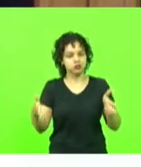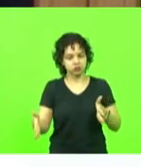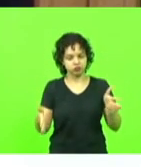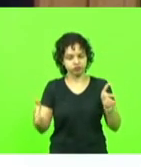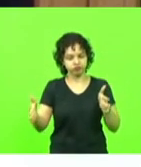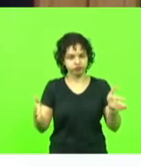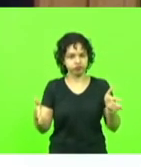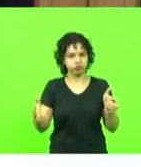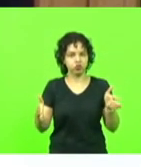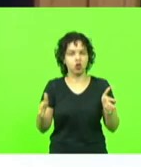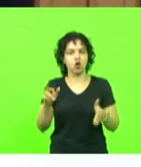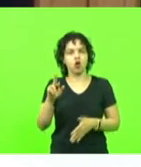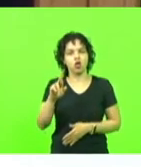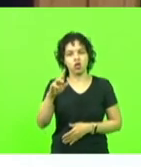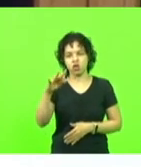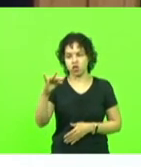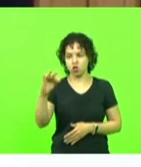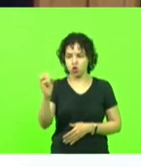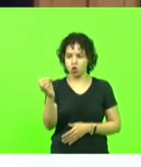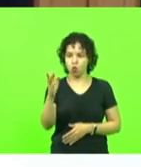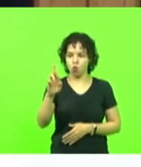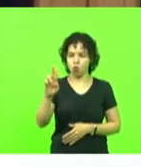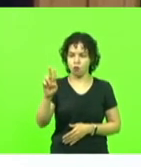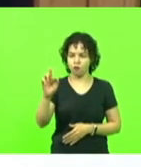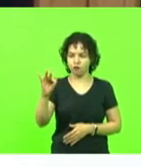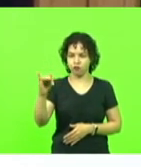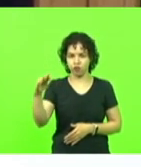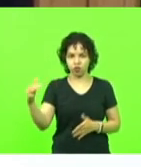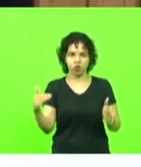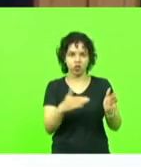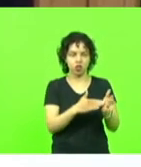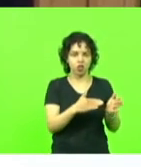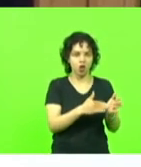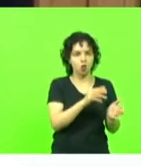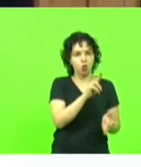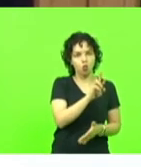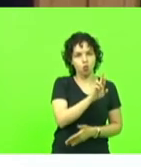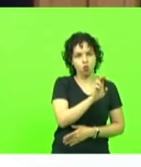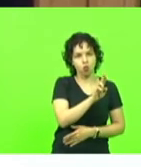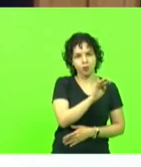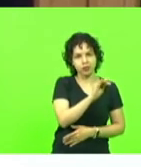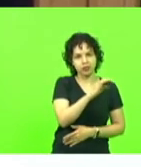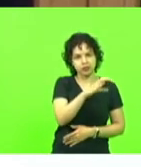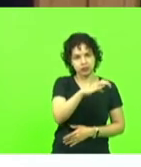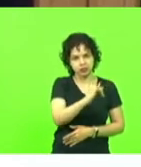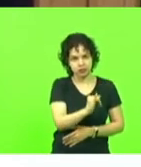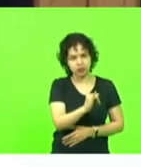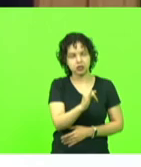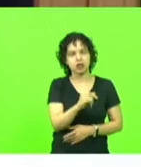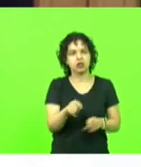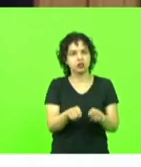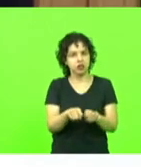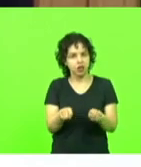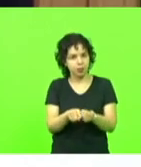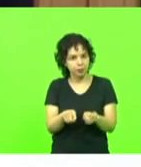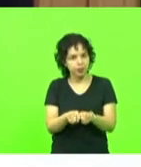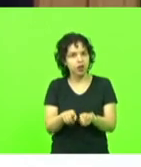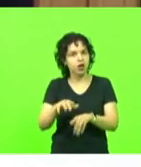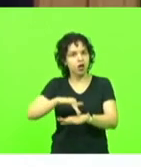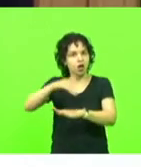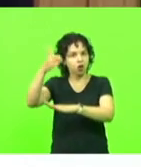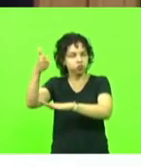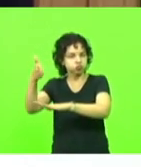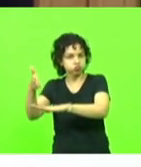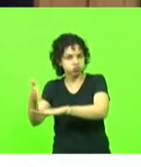vice-versa. Aí vai fazer uma conexão com a Serra do Corvo Branco, ligando o sul do Estado com a Serra Catarinense e o Grande